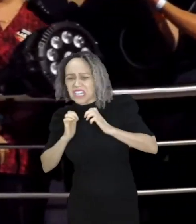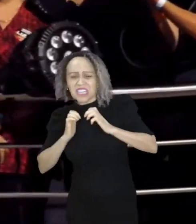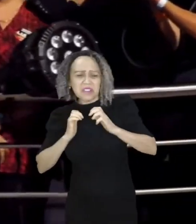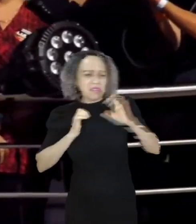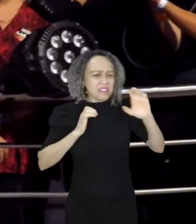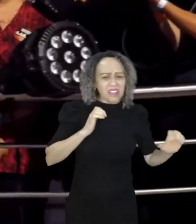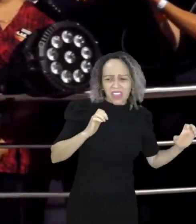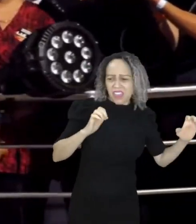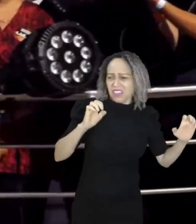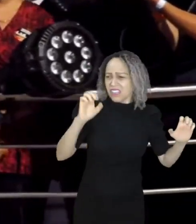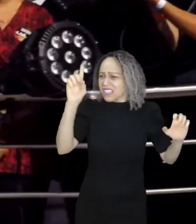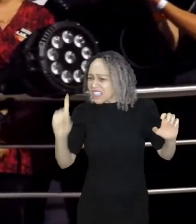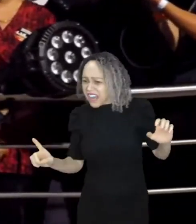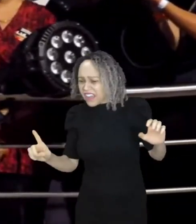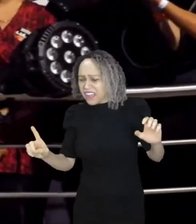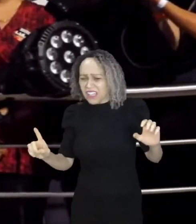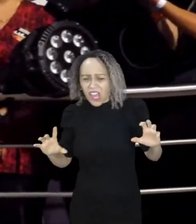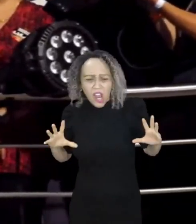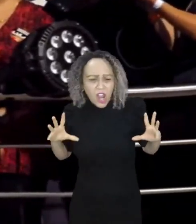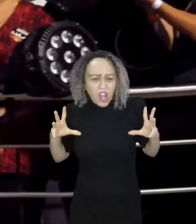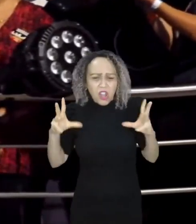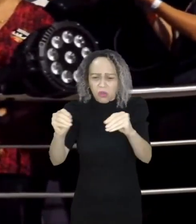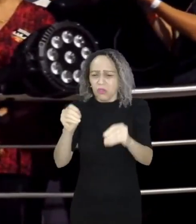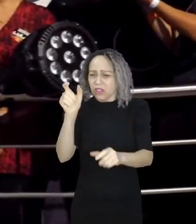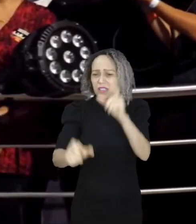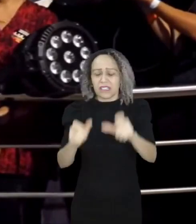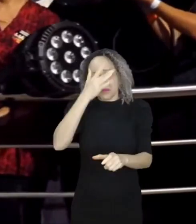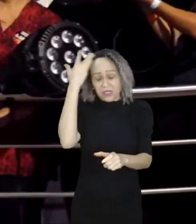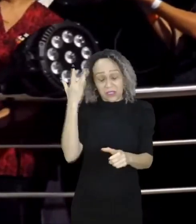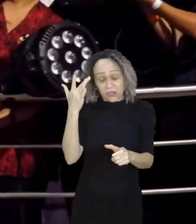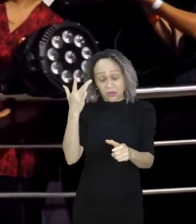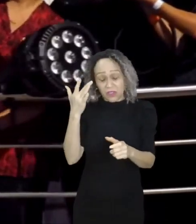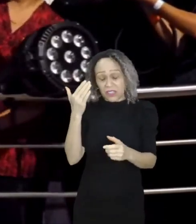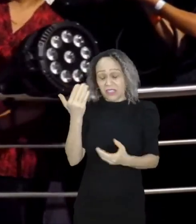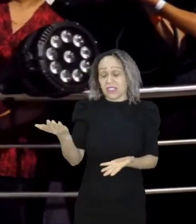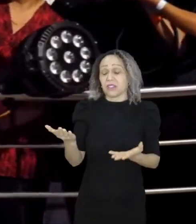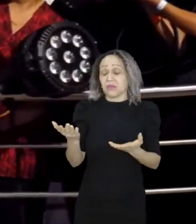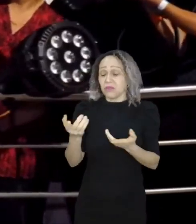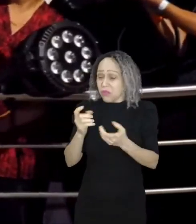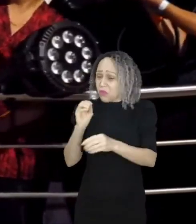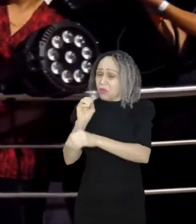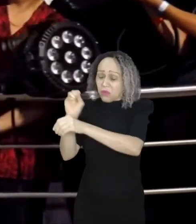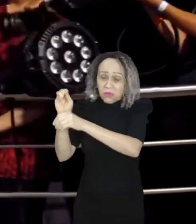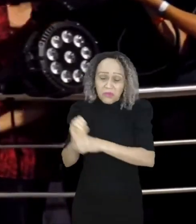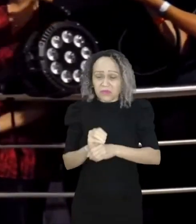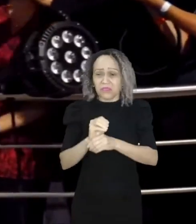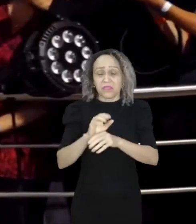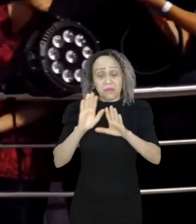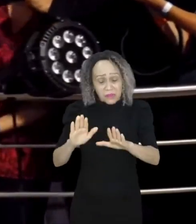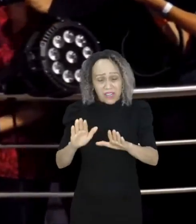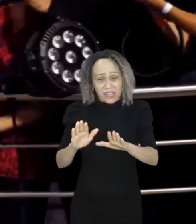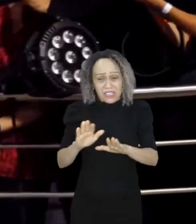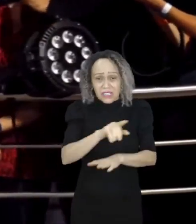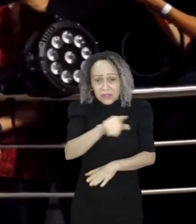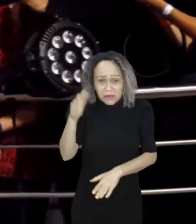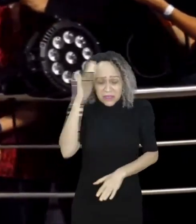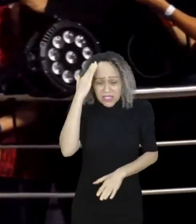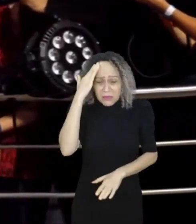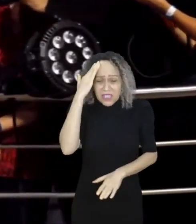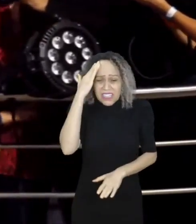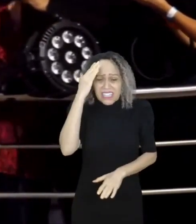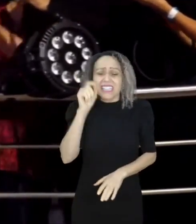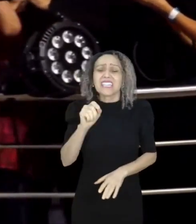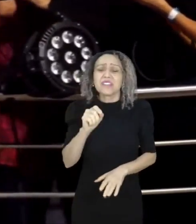as pessoas têm que saber, embora eu vá governar para todos, são os mais necessitados que